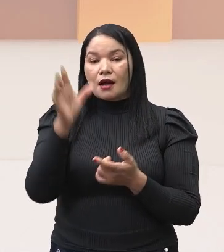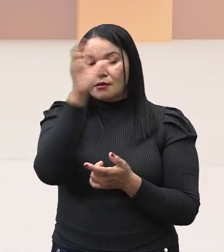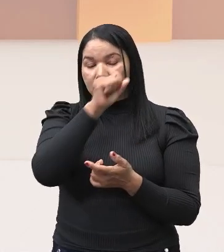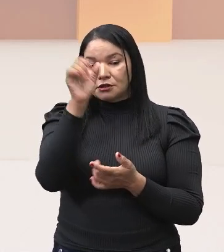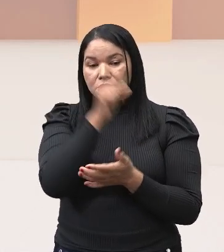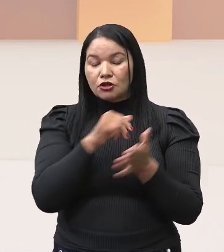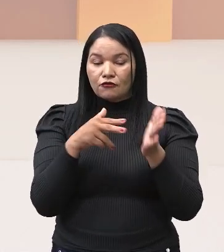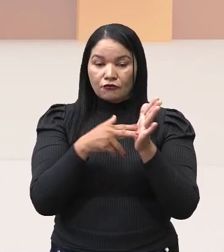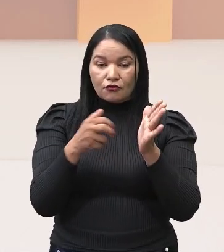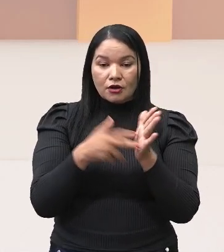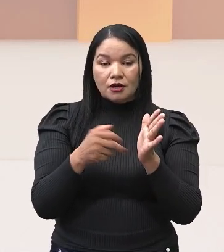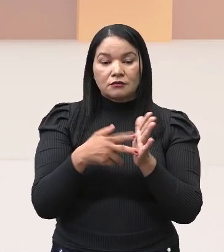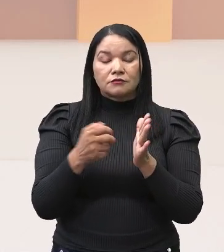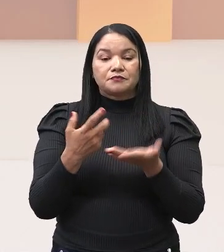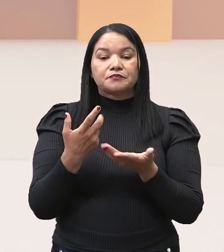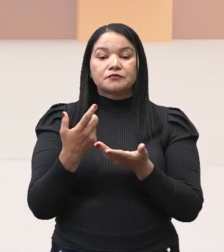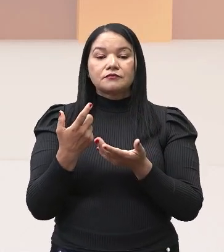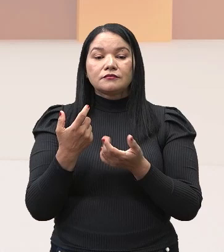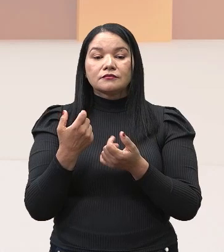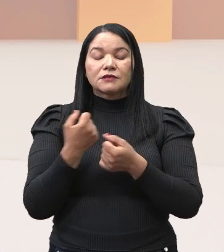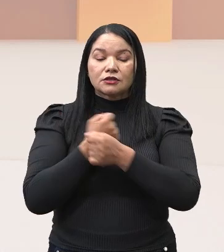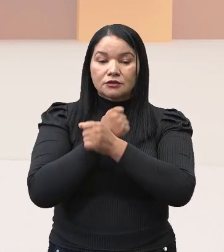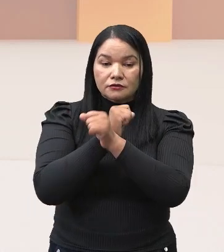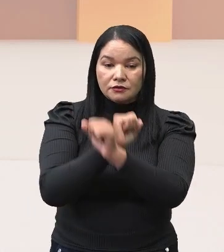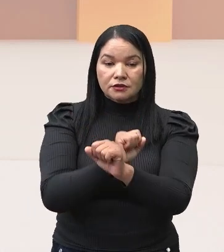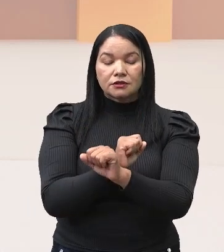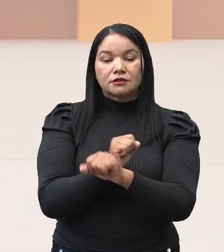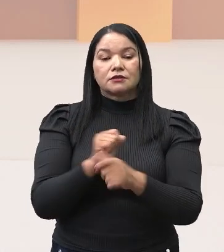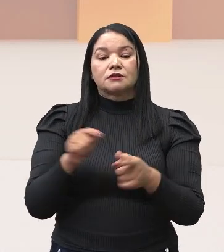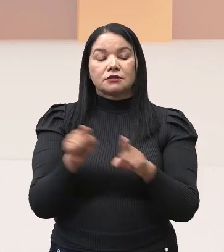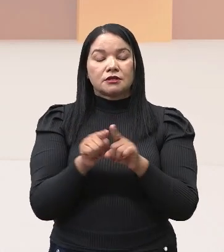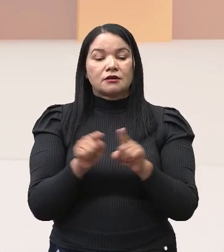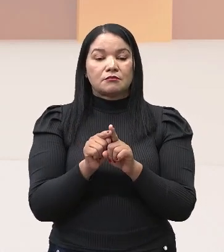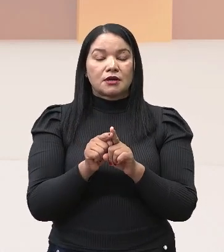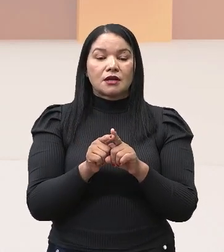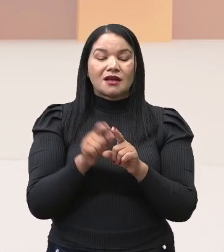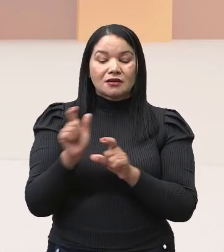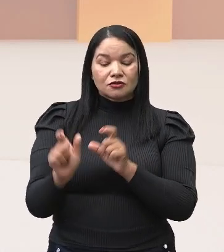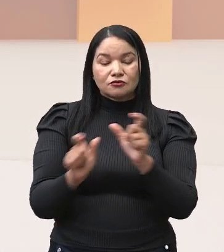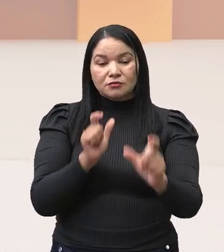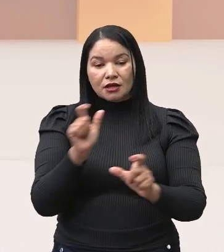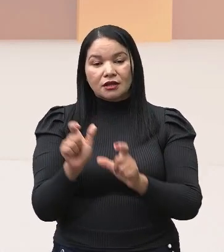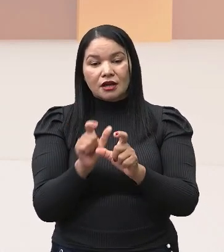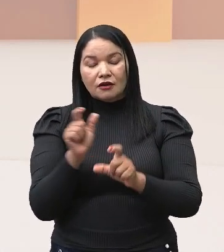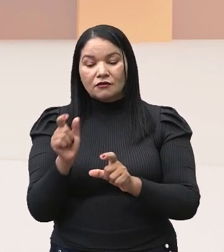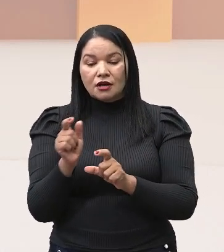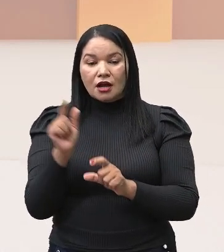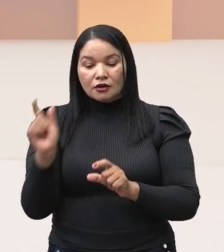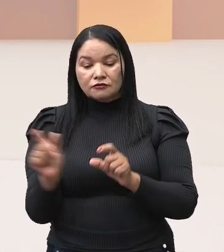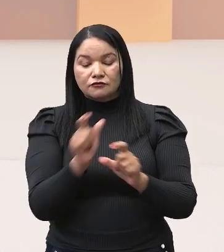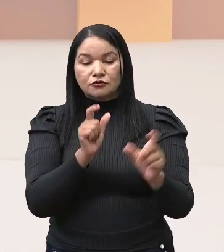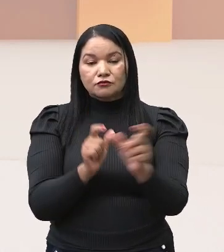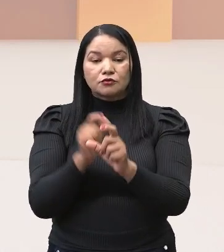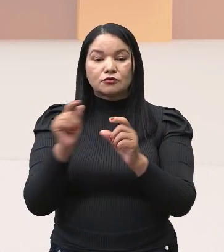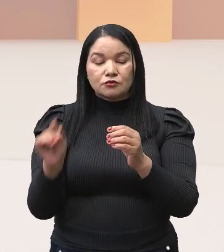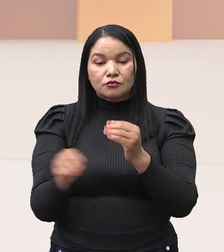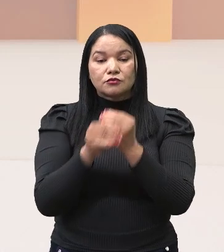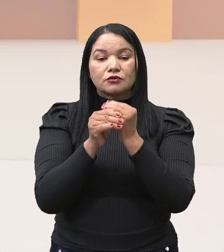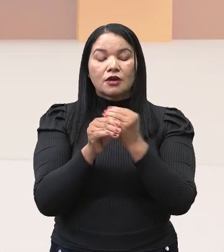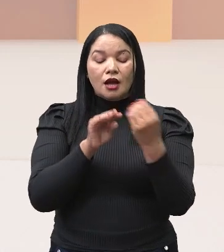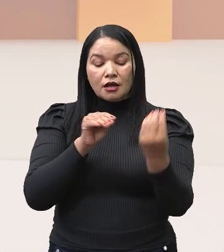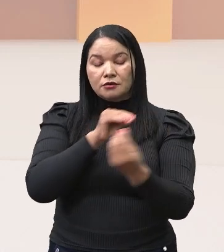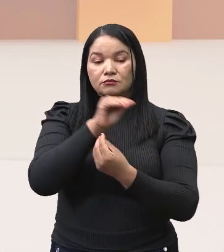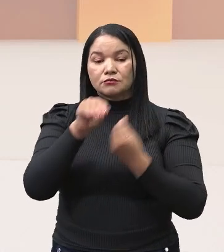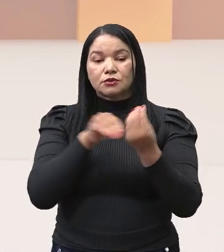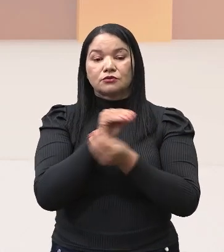para tentar melhor se comunicar com eles. Então, essas expressões, elas vão acabar se